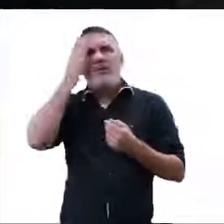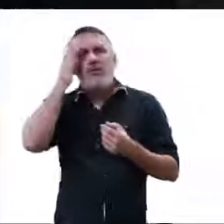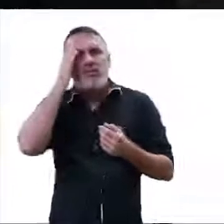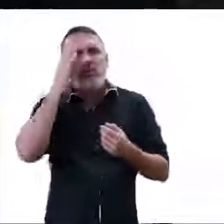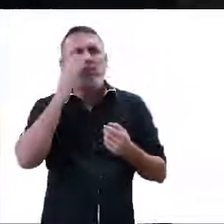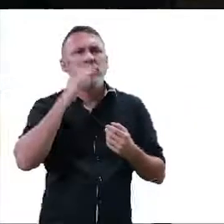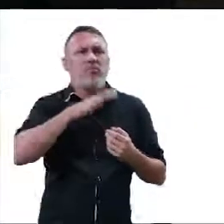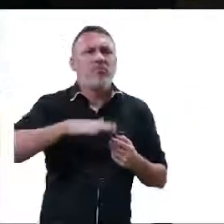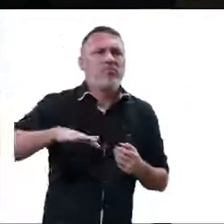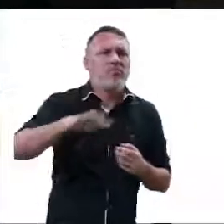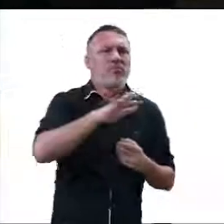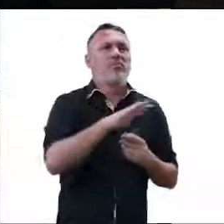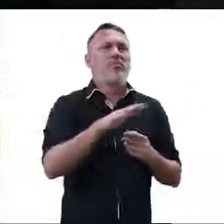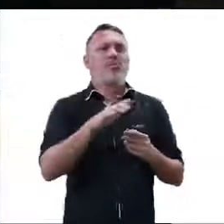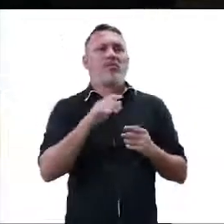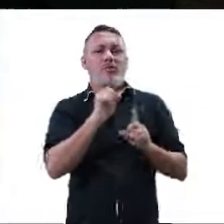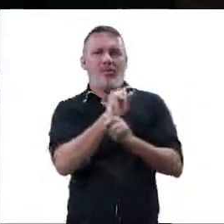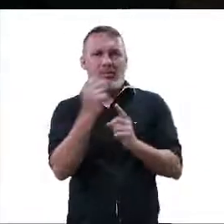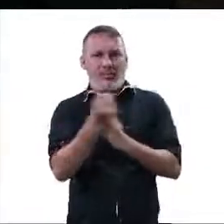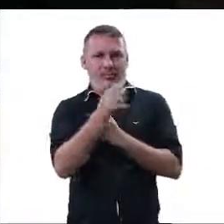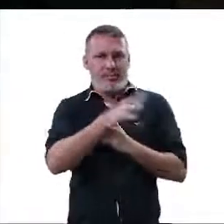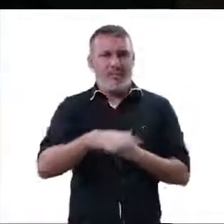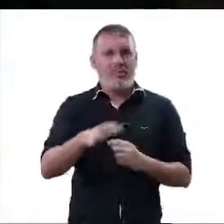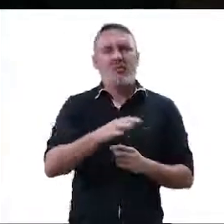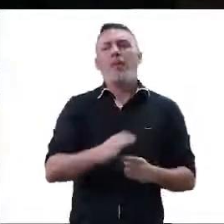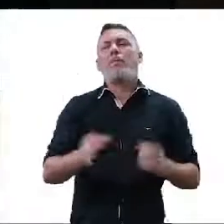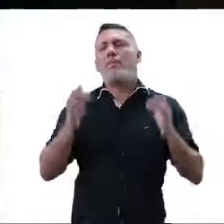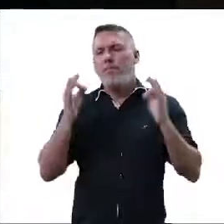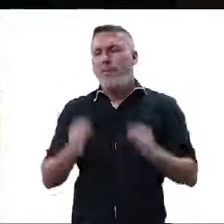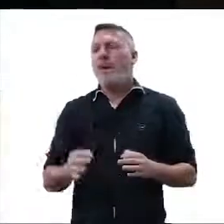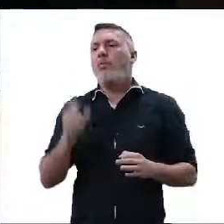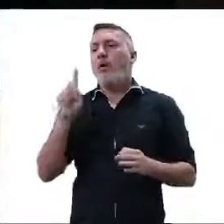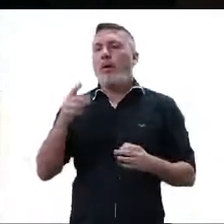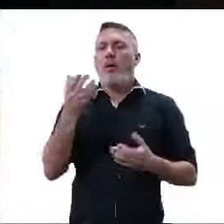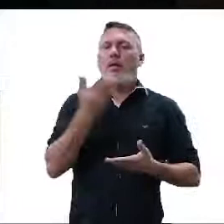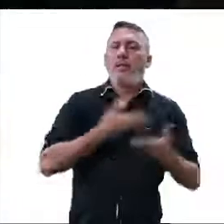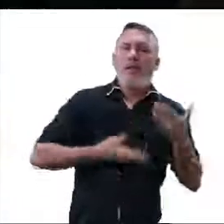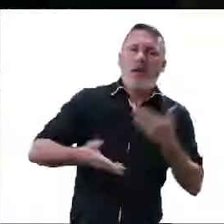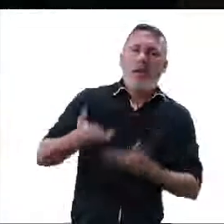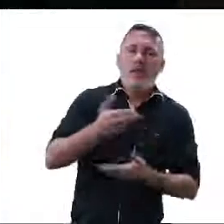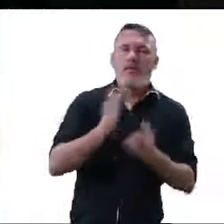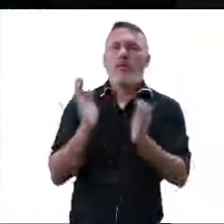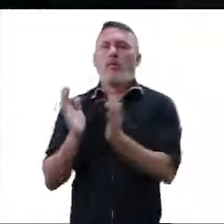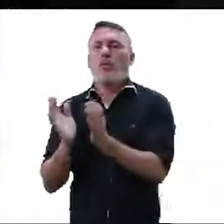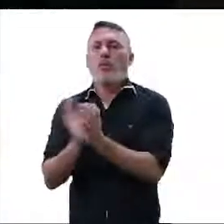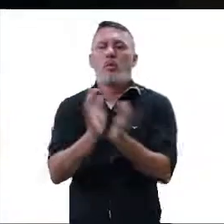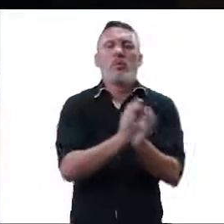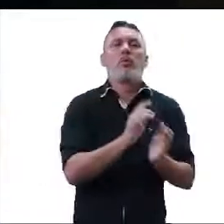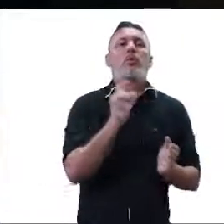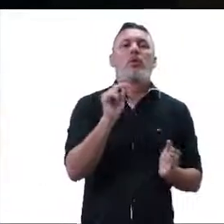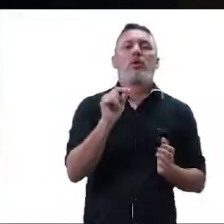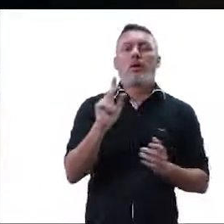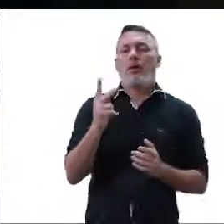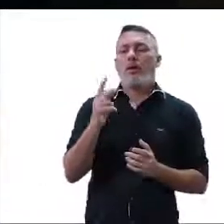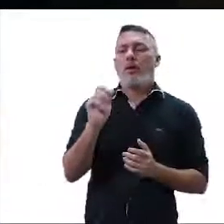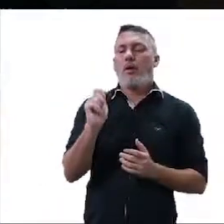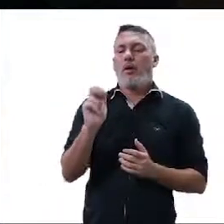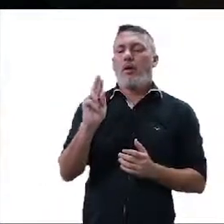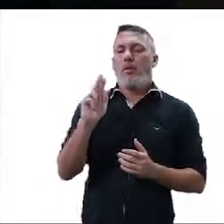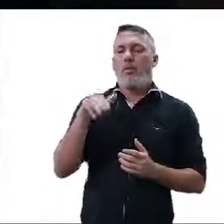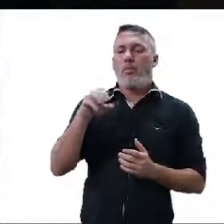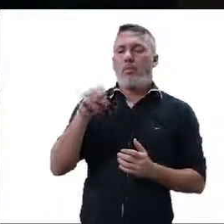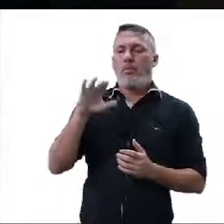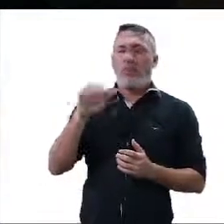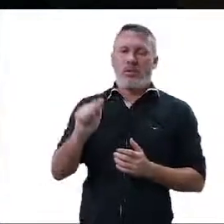esse cenário é exatamente uma interação coletiva harmônica. Por quê? Porque todos os